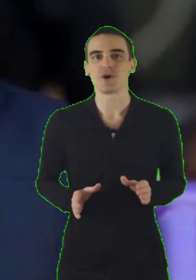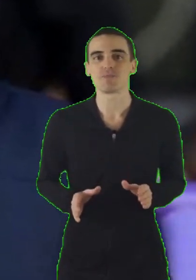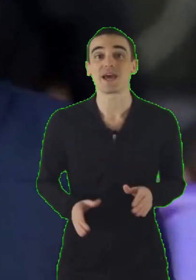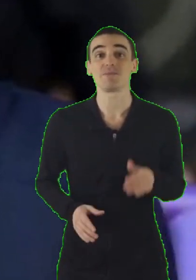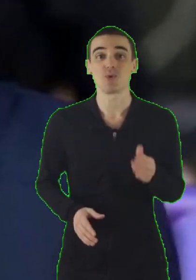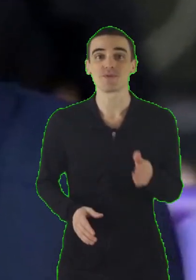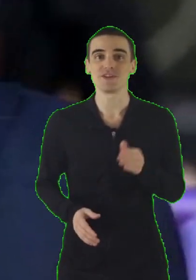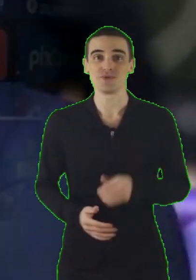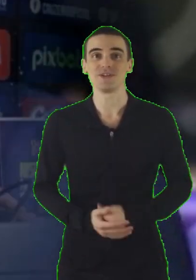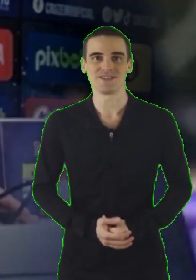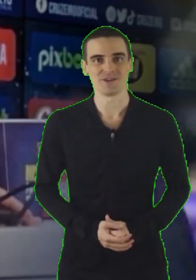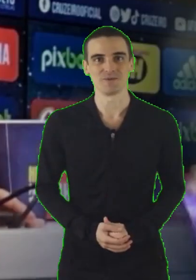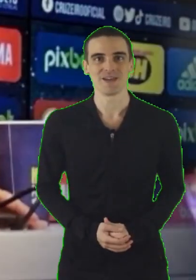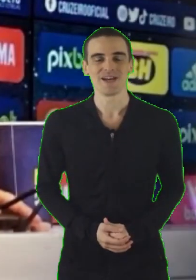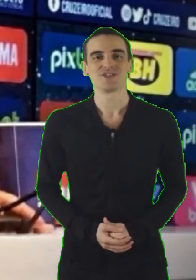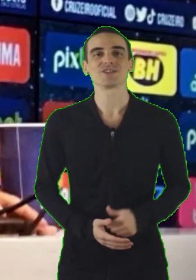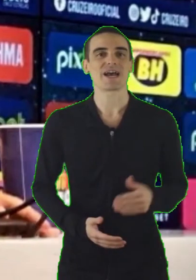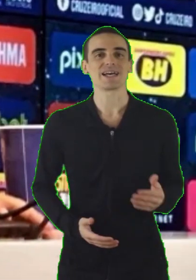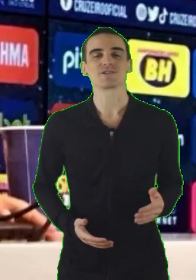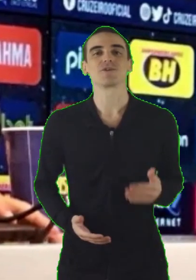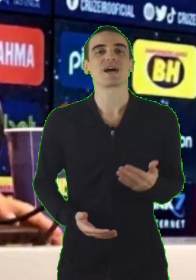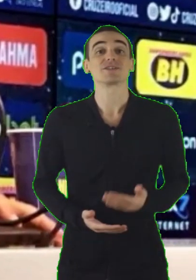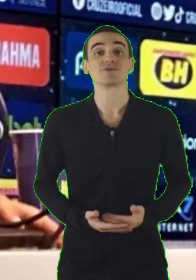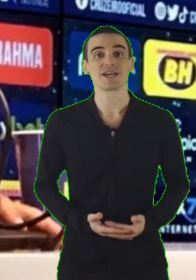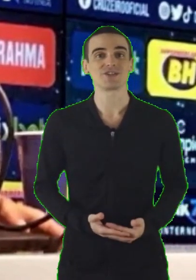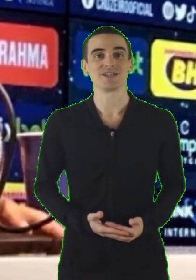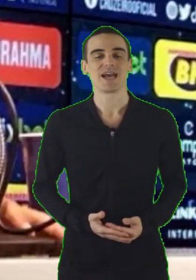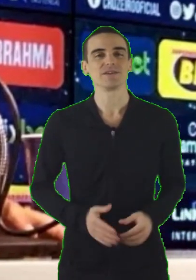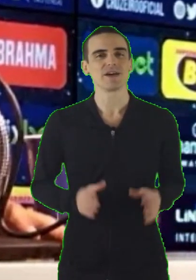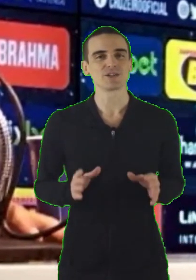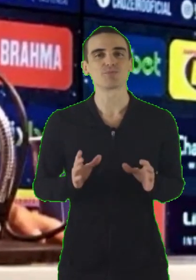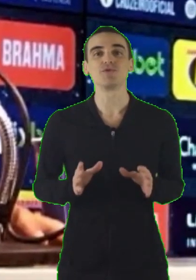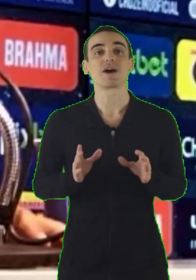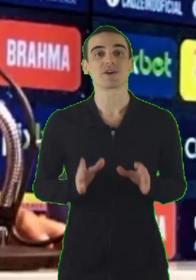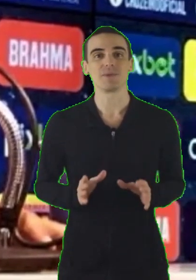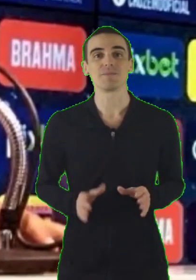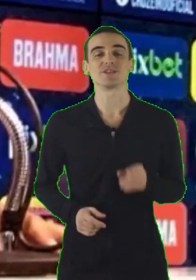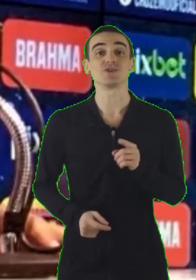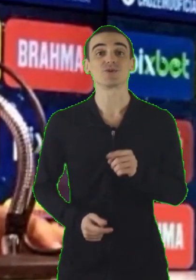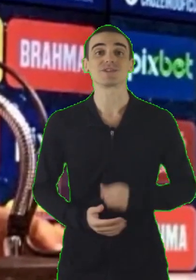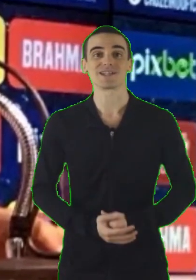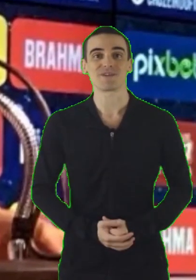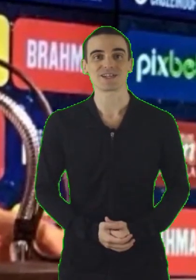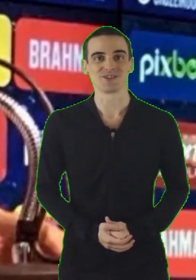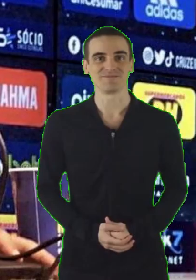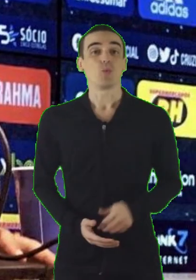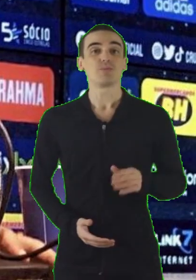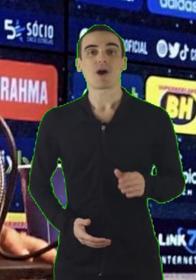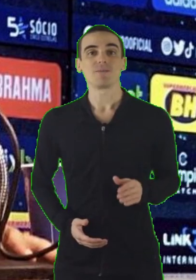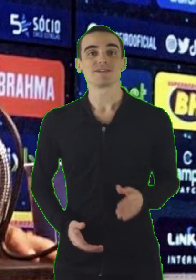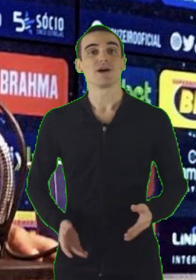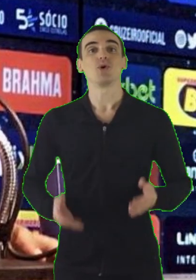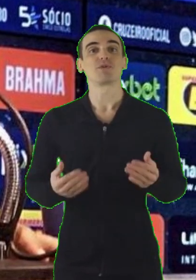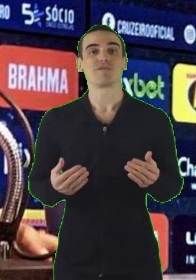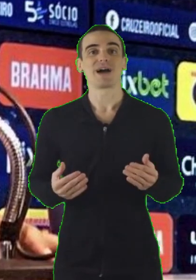em busca de poder analisar e de repente avaliar e contratar de moda reforçar seu elenco foi oferecido ao Cruzeiro um jogador de meio-campo que com certeza